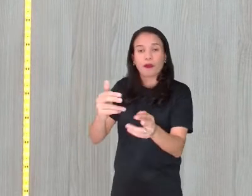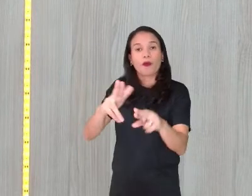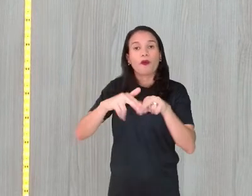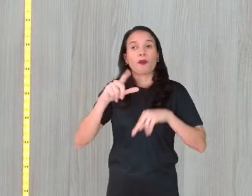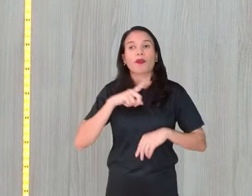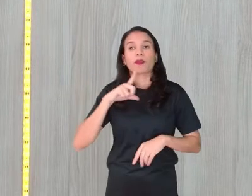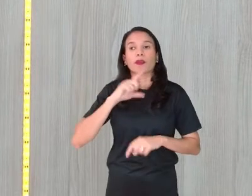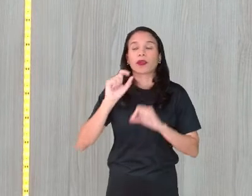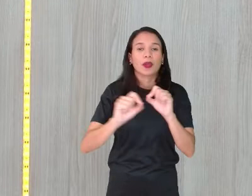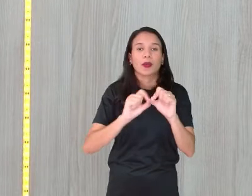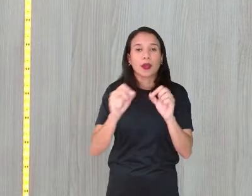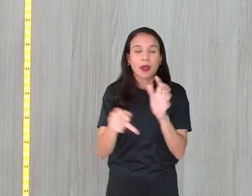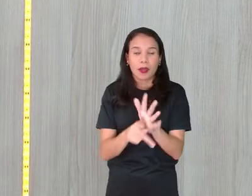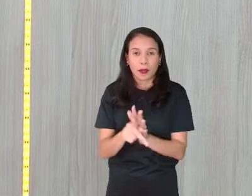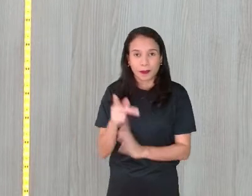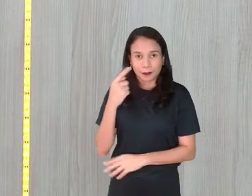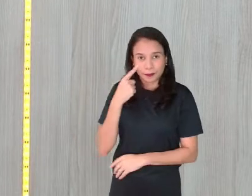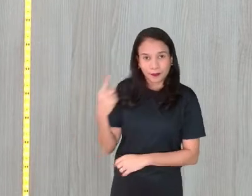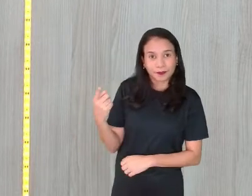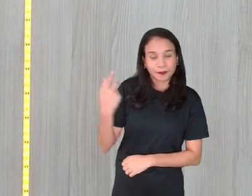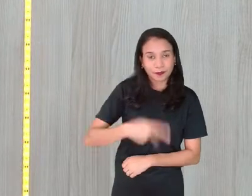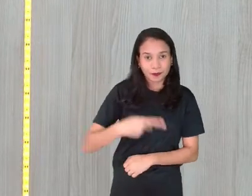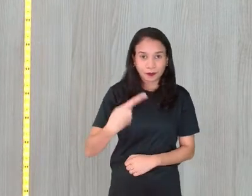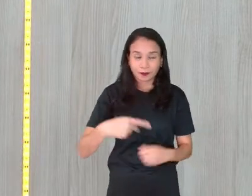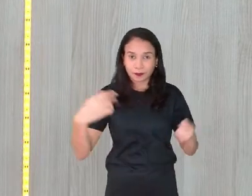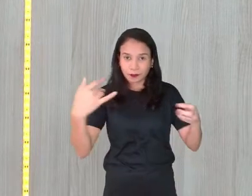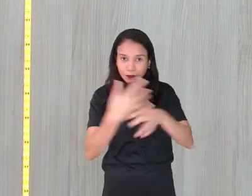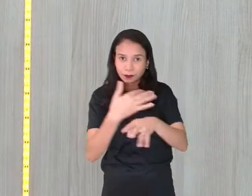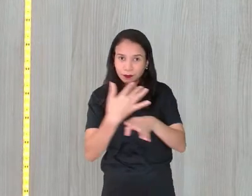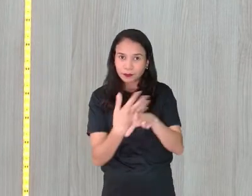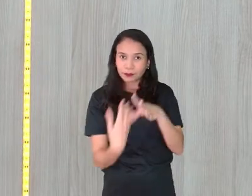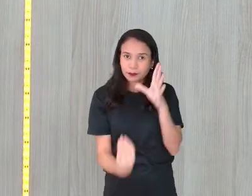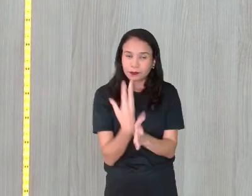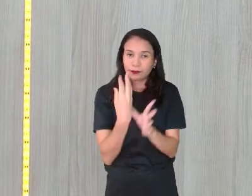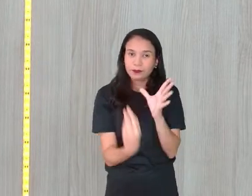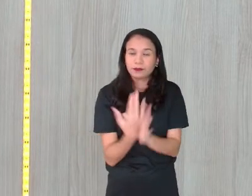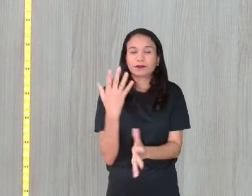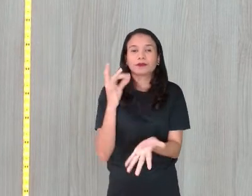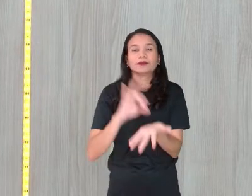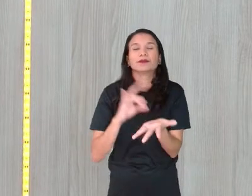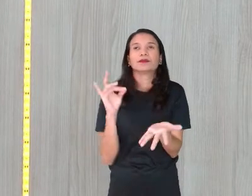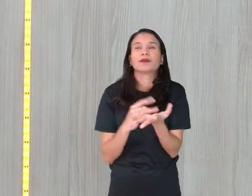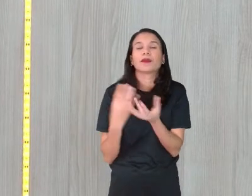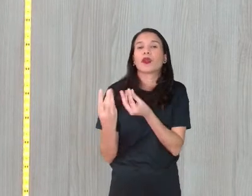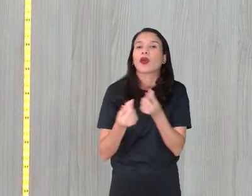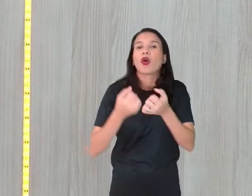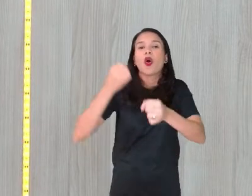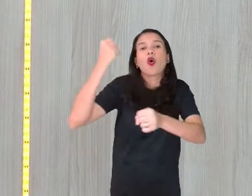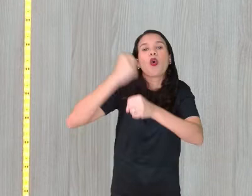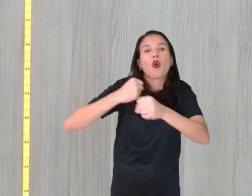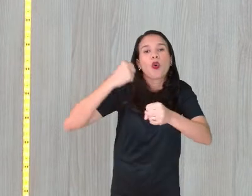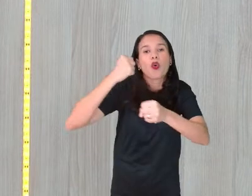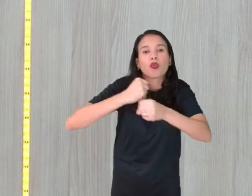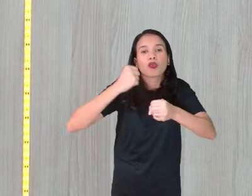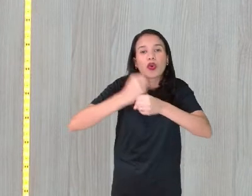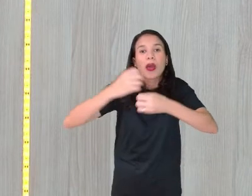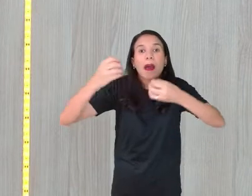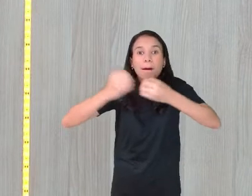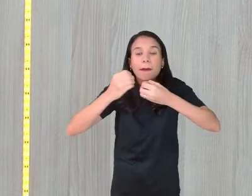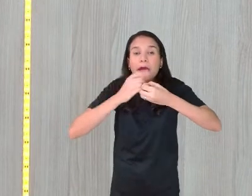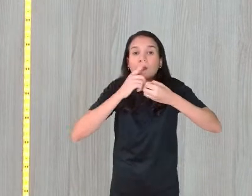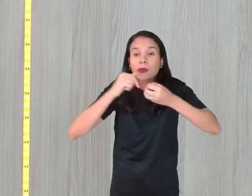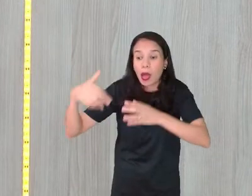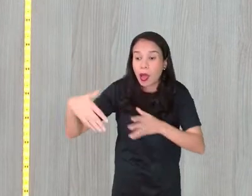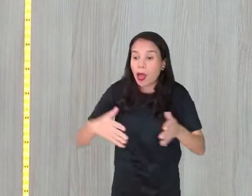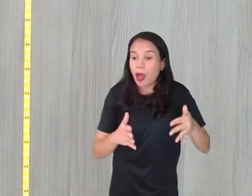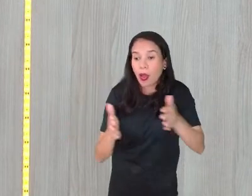conta aí no caso aqui na área urbana, quando a gente vai ver, existe muito construções na beira do rio. O